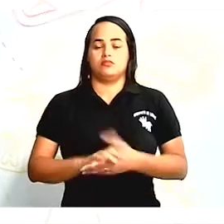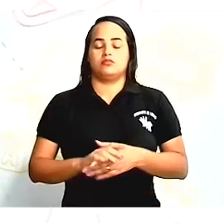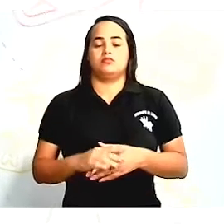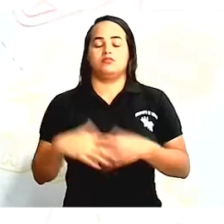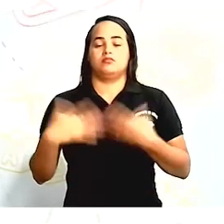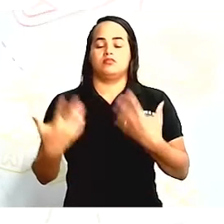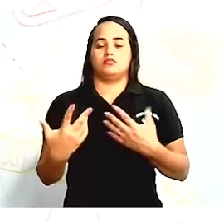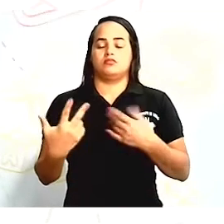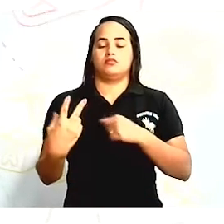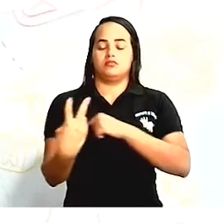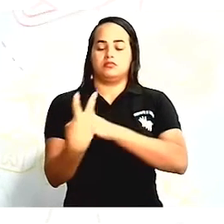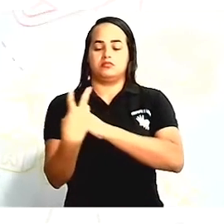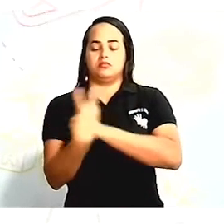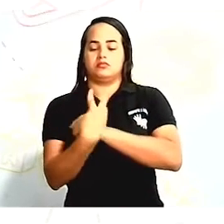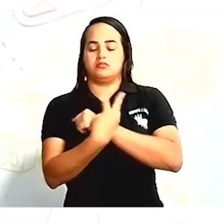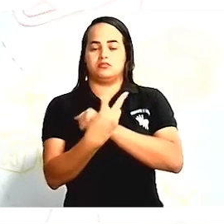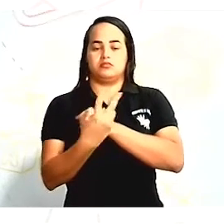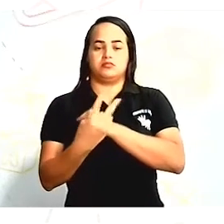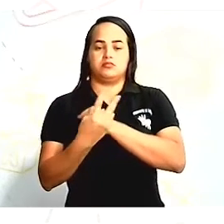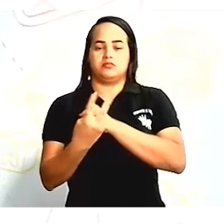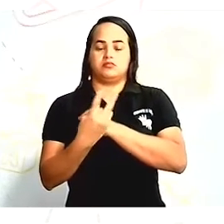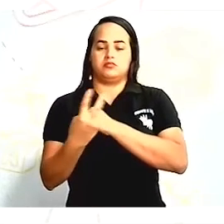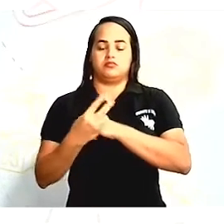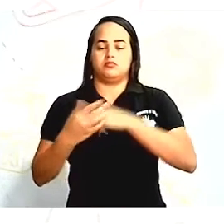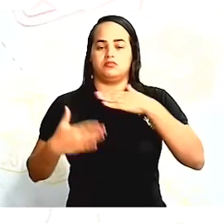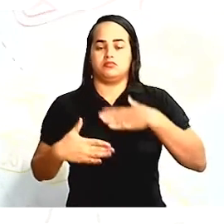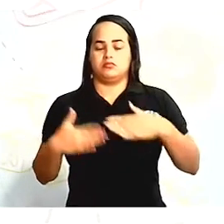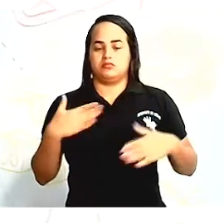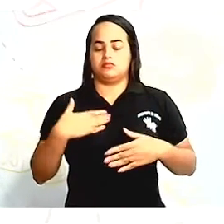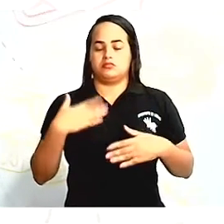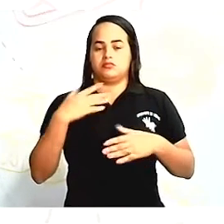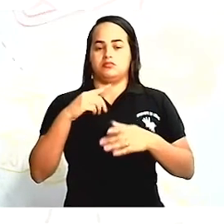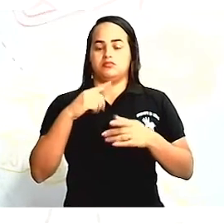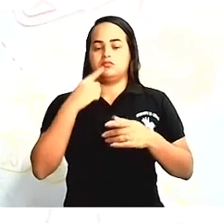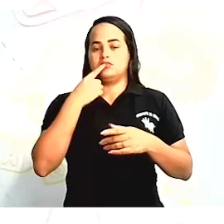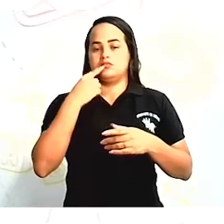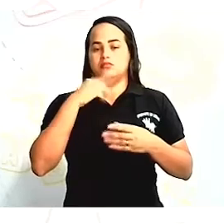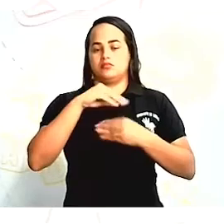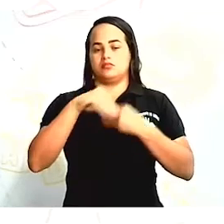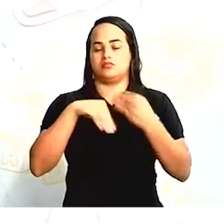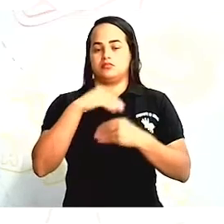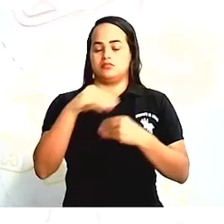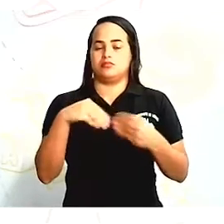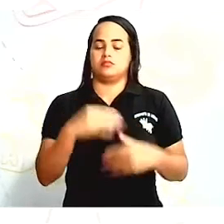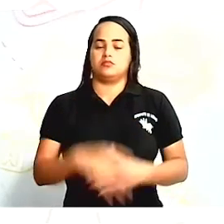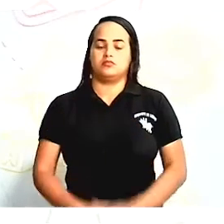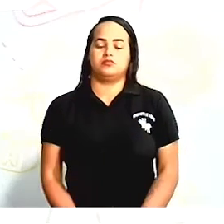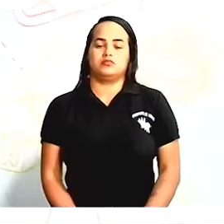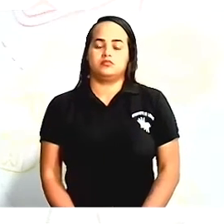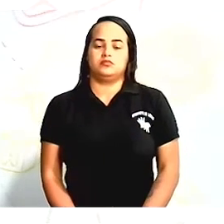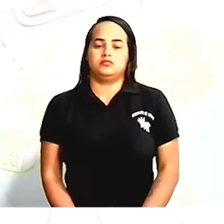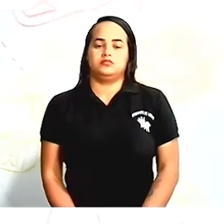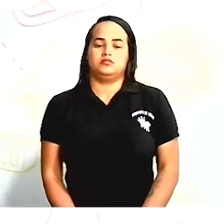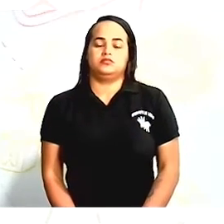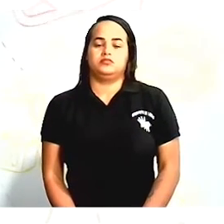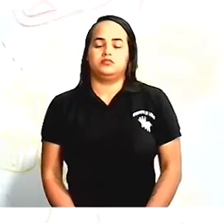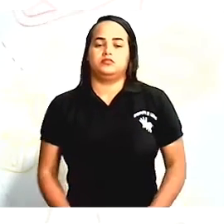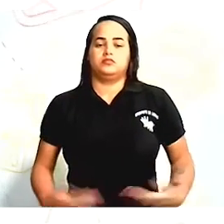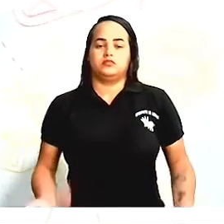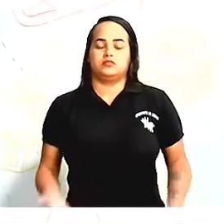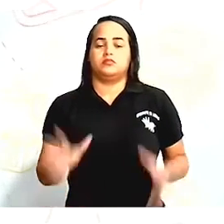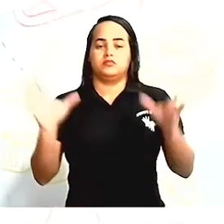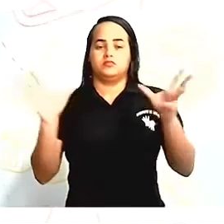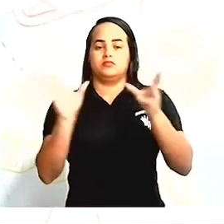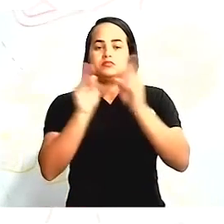células sanguíneas responsáveis pela defesa do sangue, tá certo? Ou seja, do sistema imune do sangue.